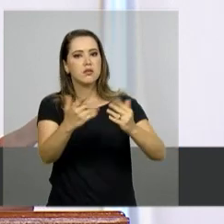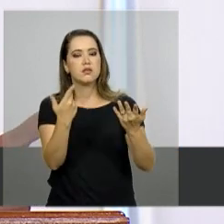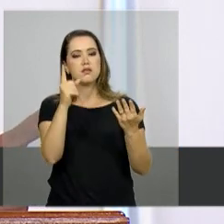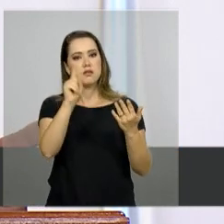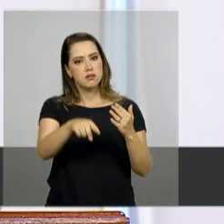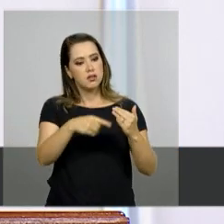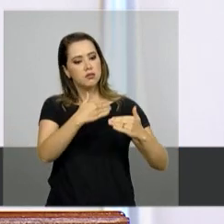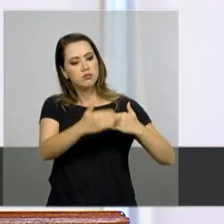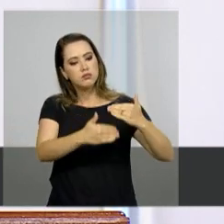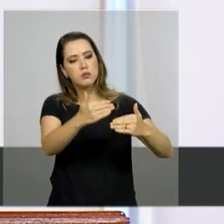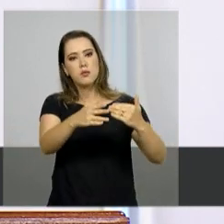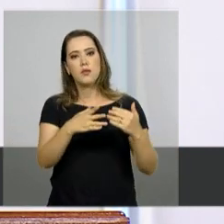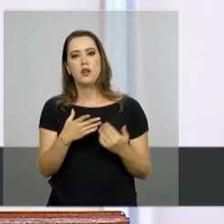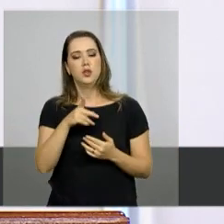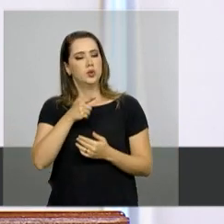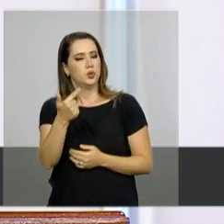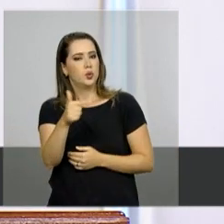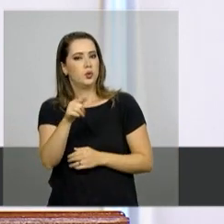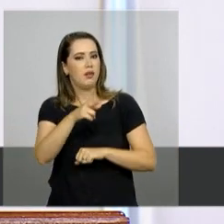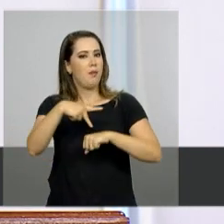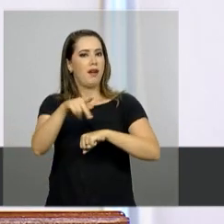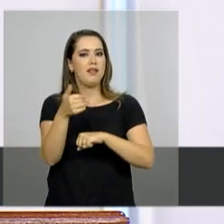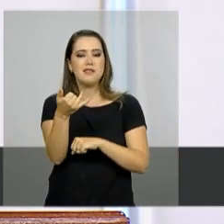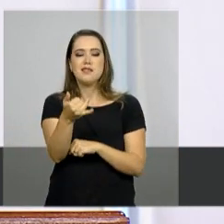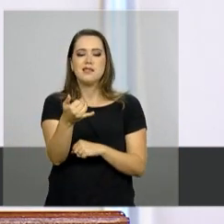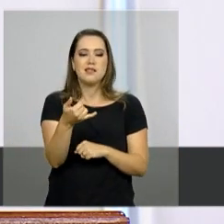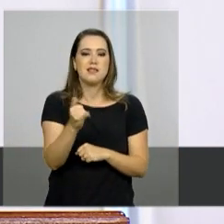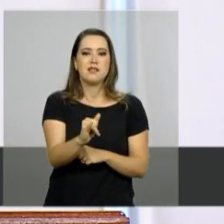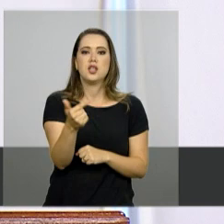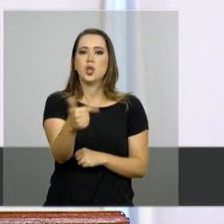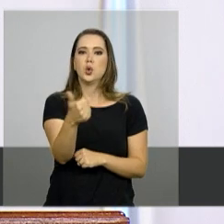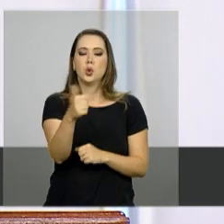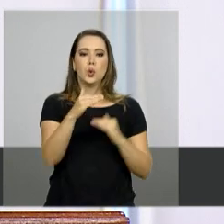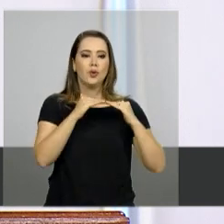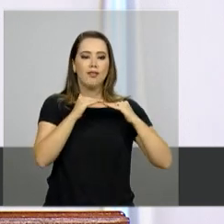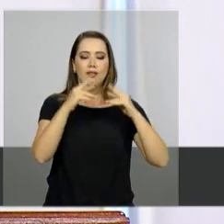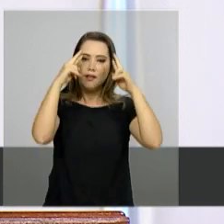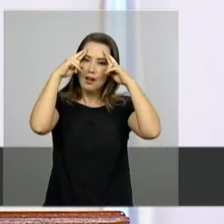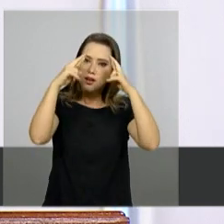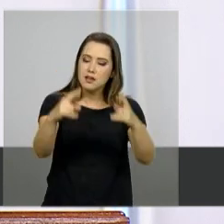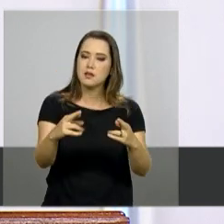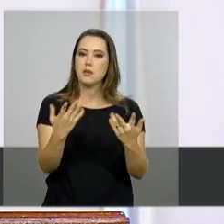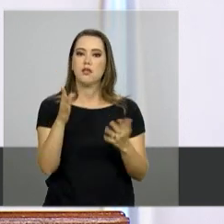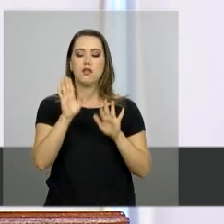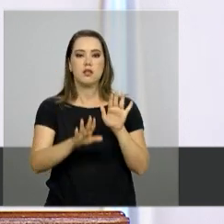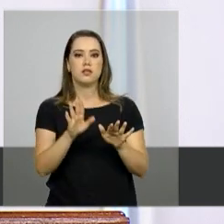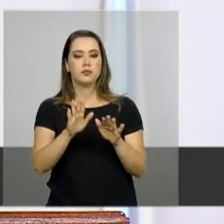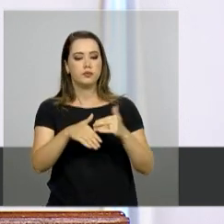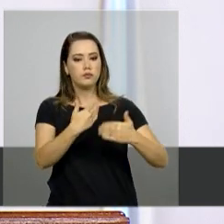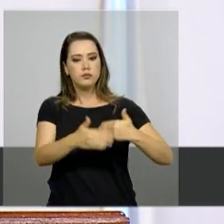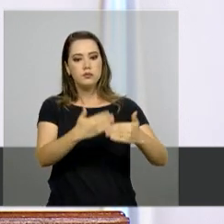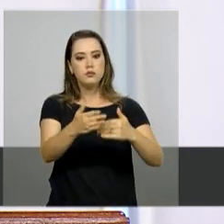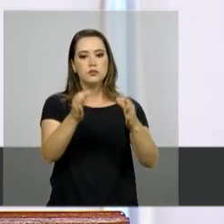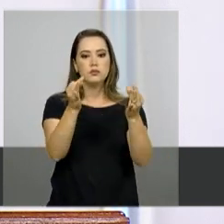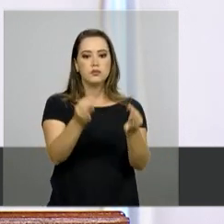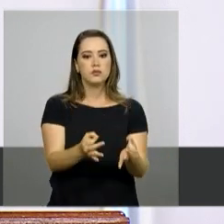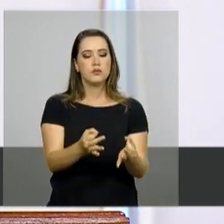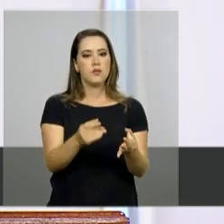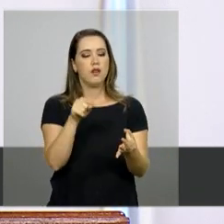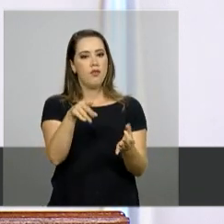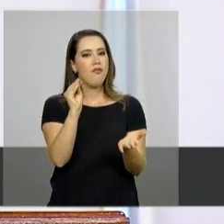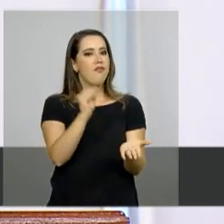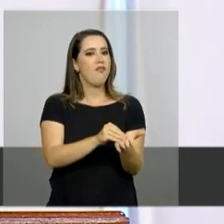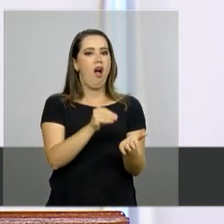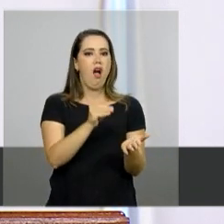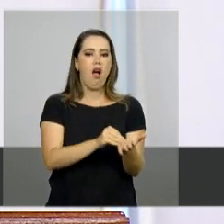direito não temos estado direito se houver intolerância e intolerância muitas muitas vezes deriva exata é precisamente da